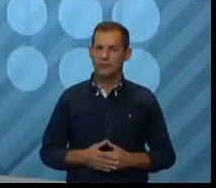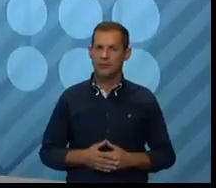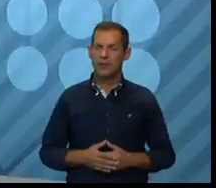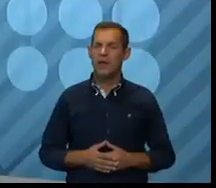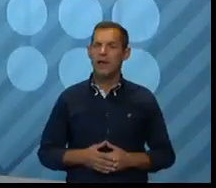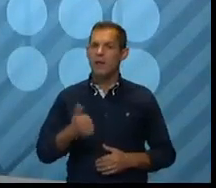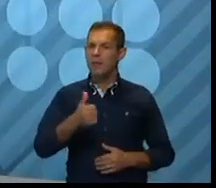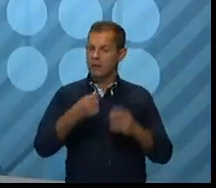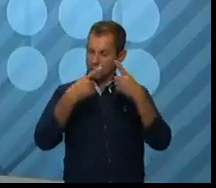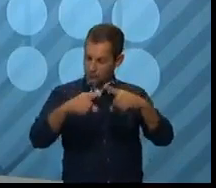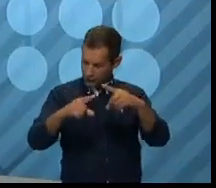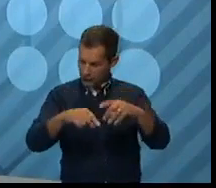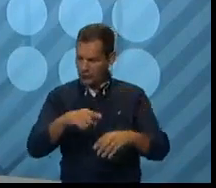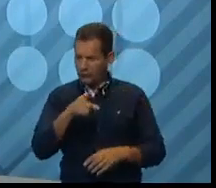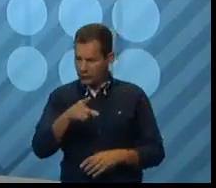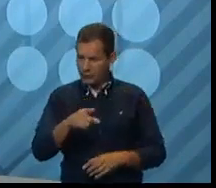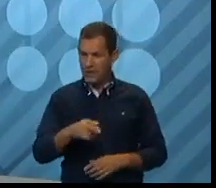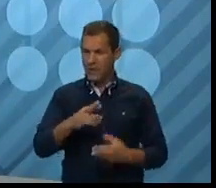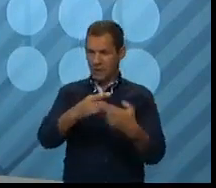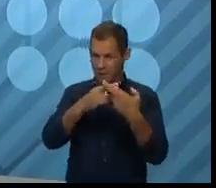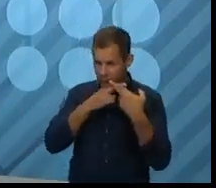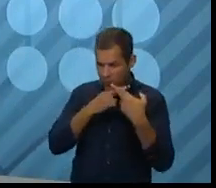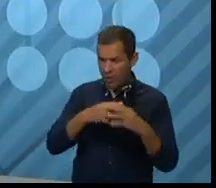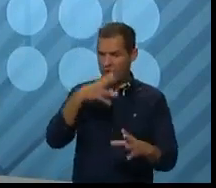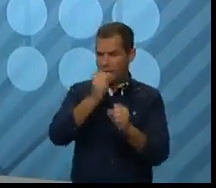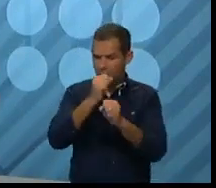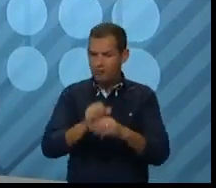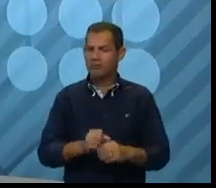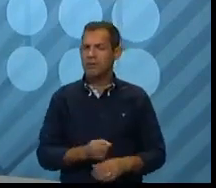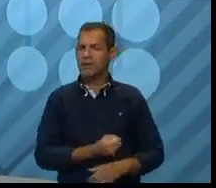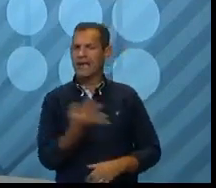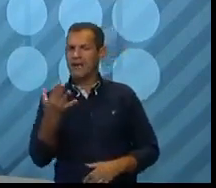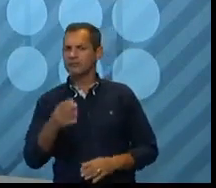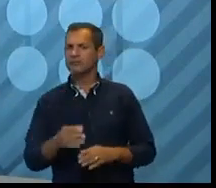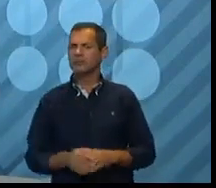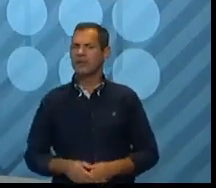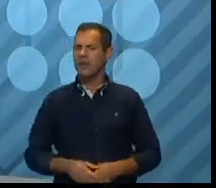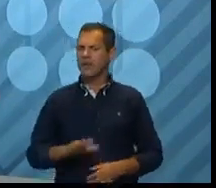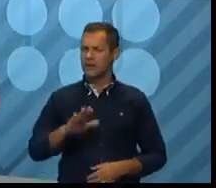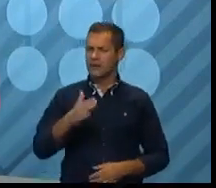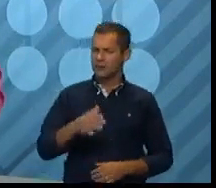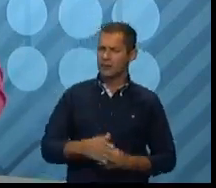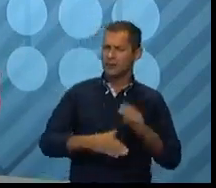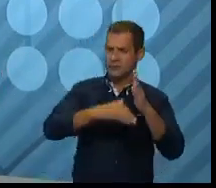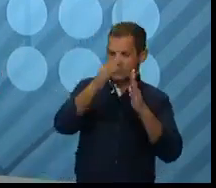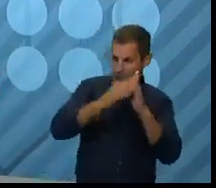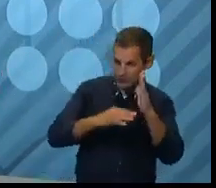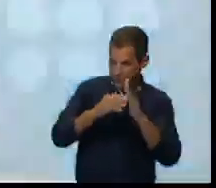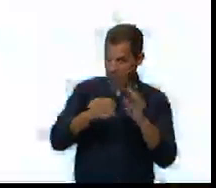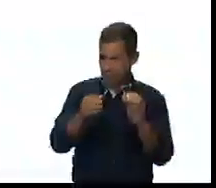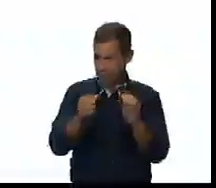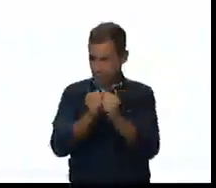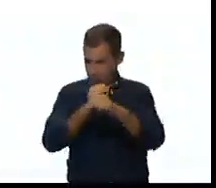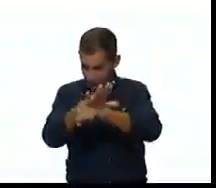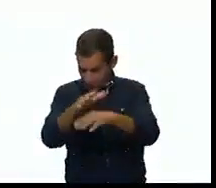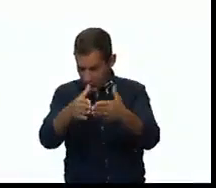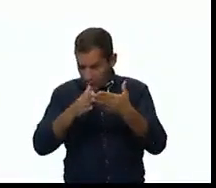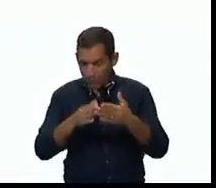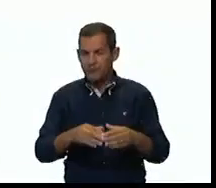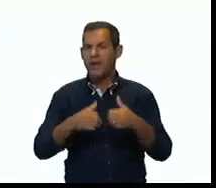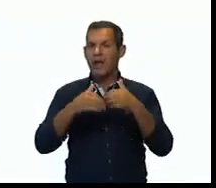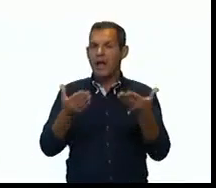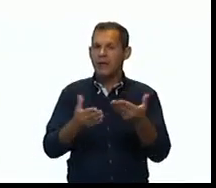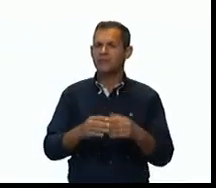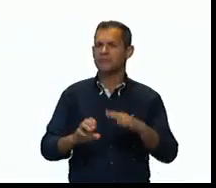Para o primeiro desafio, você será responsável por calcular a quantidade aproximada de tinta. Acompanhe no quadro. Então,